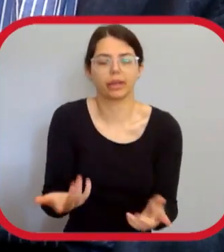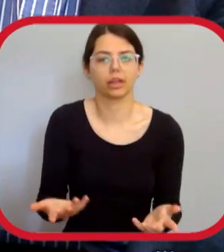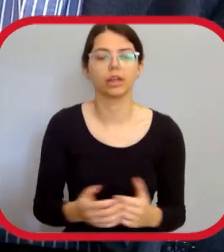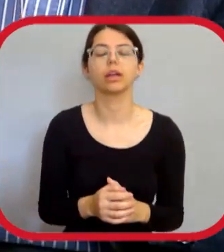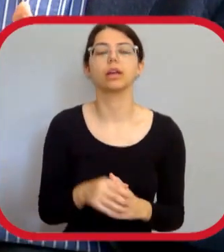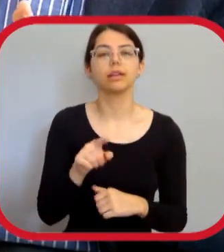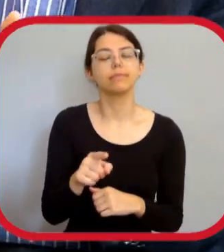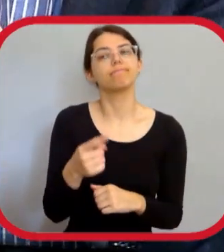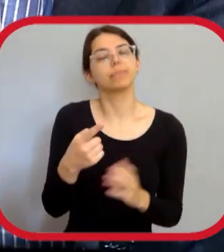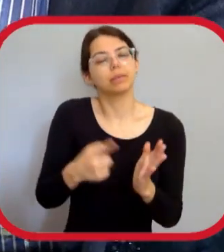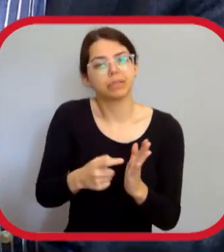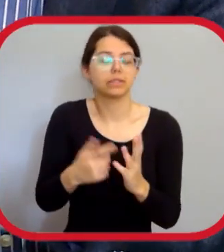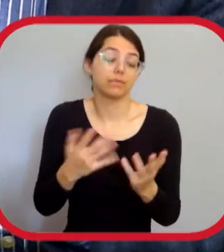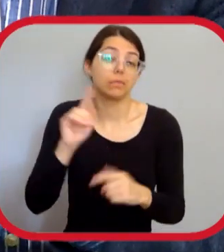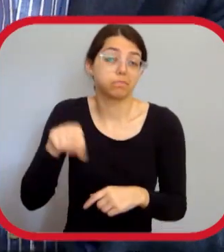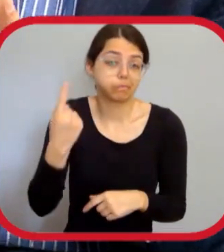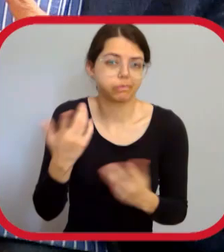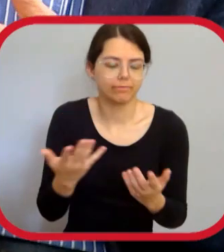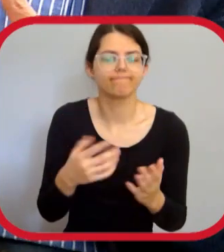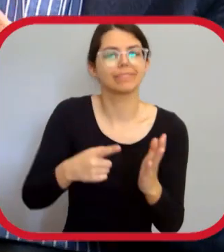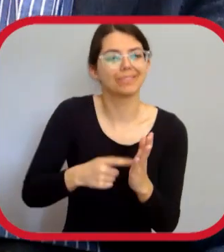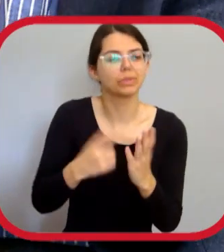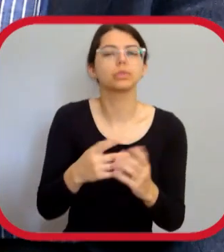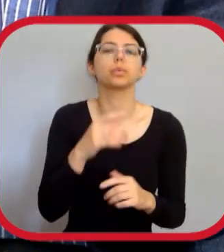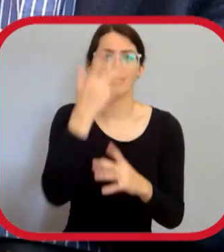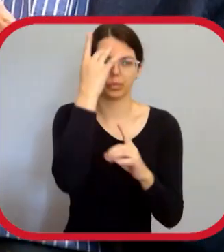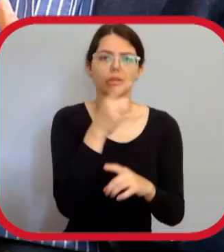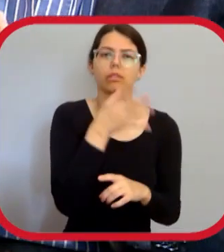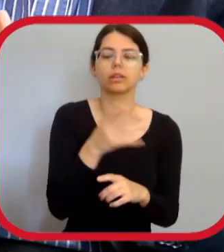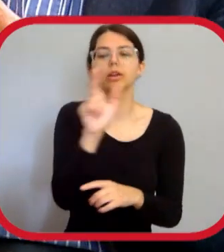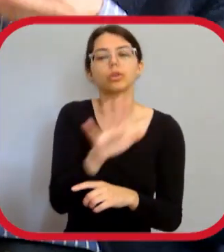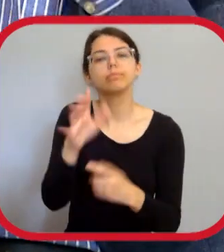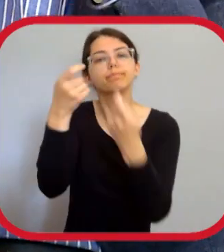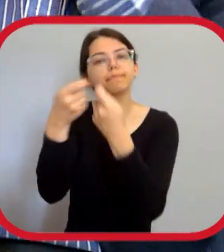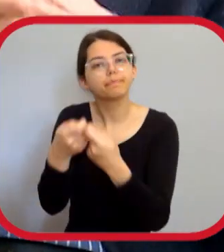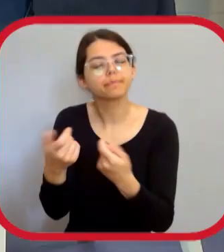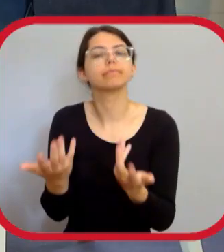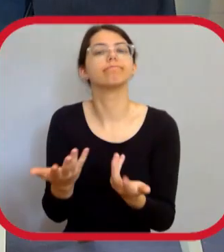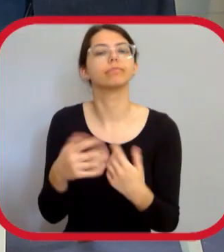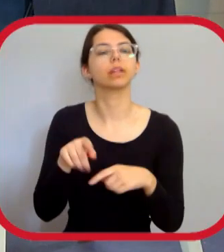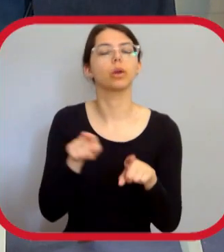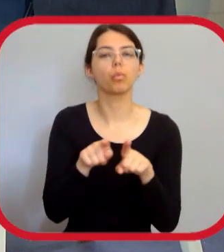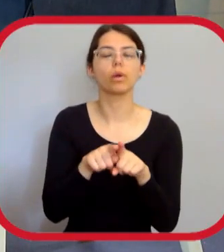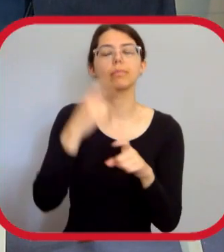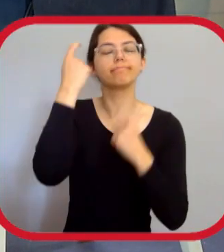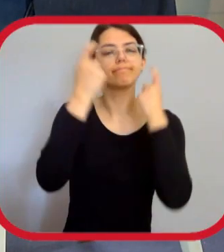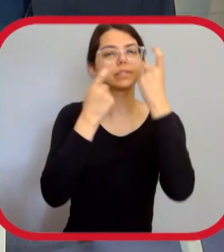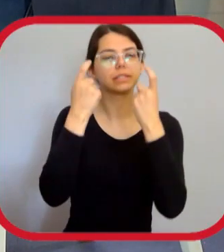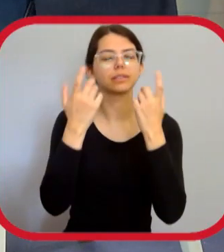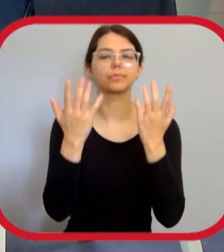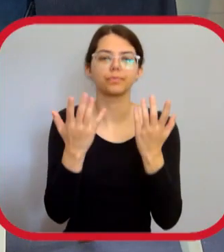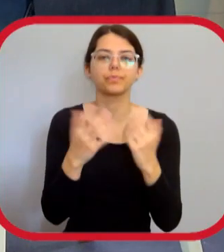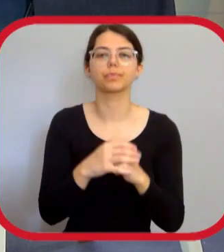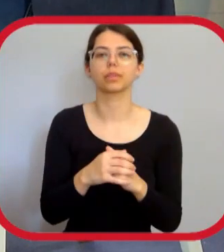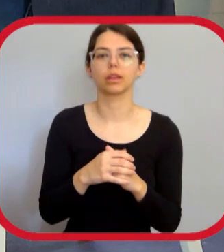toda? Havia que ter também, o professor falou aqui uma questão muito importante, que é a questão da regionalização. Há que